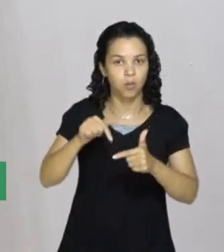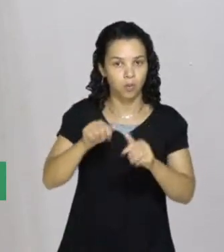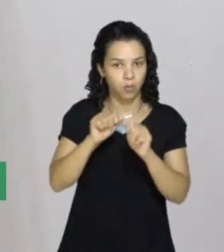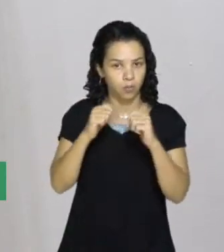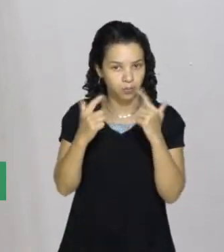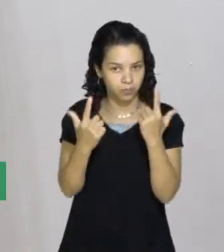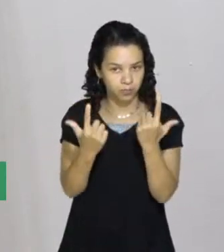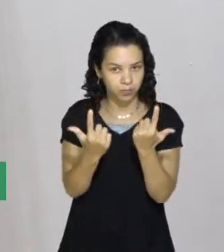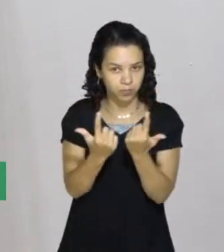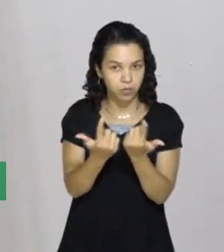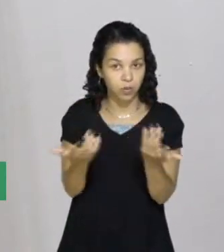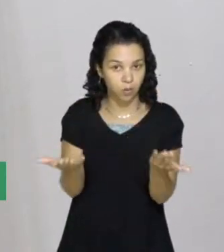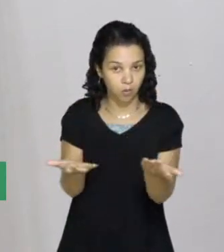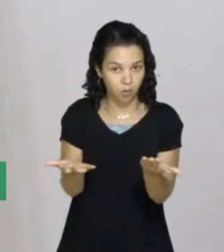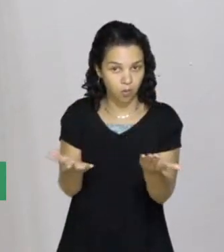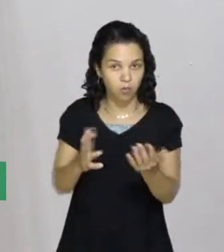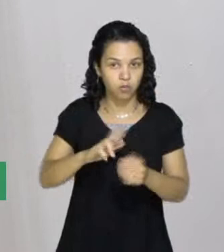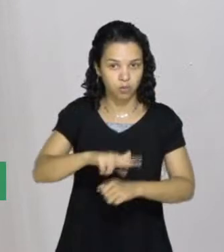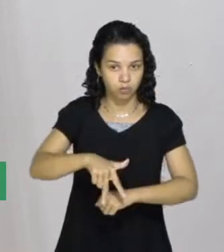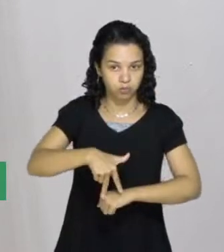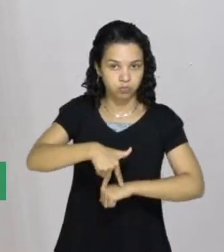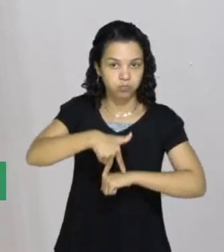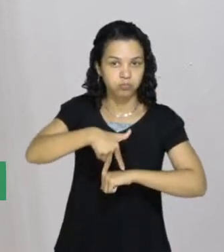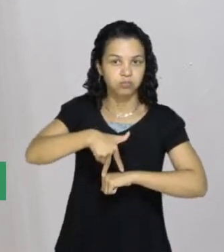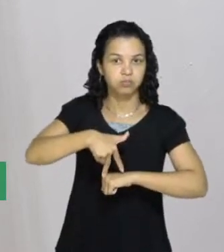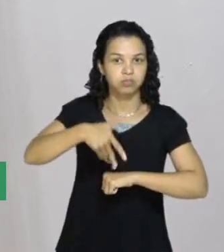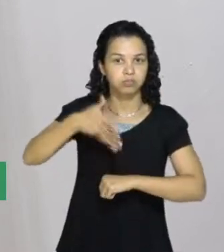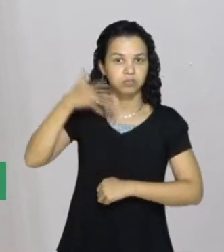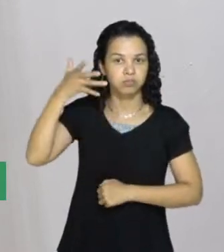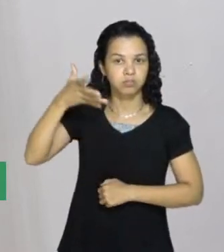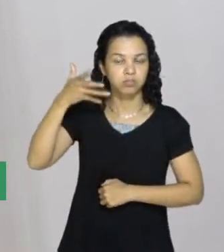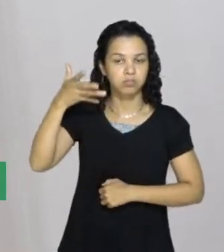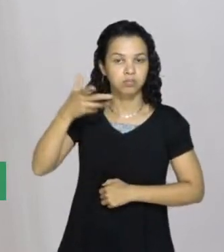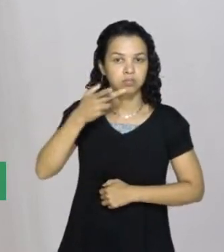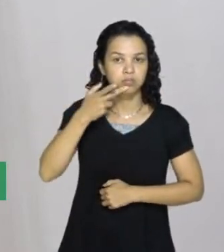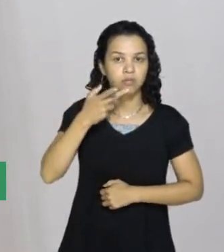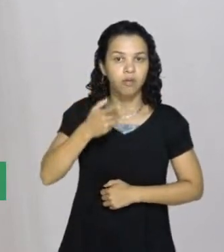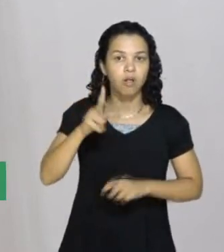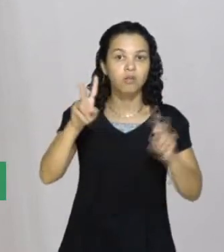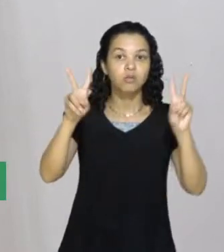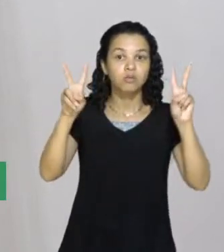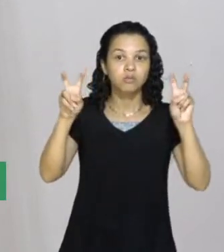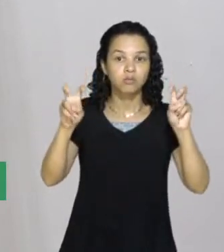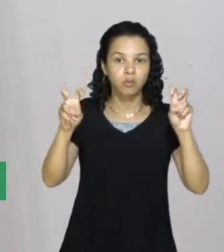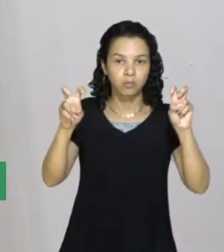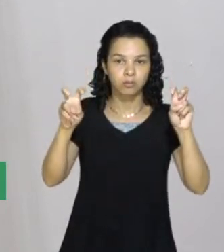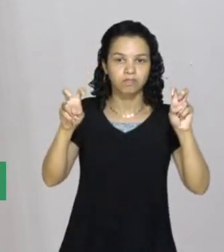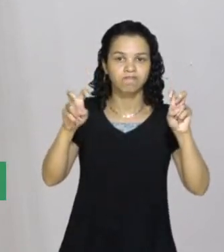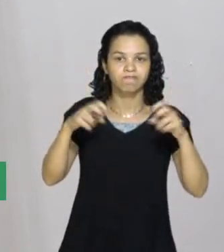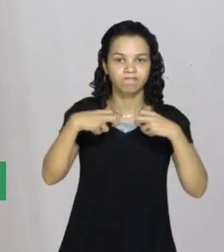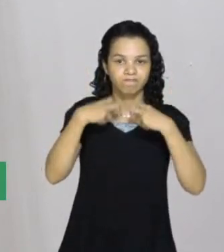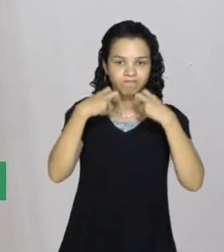o uso da tribuna para falar sobre uma questão vergonhosa para Santa Catarina,